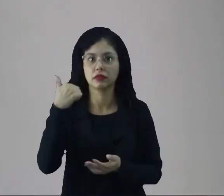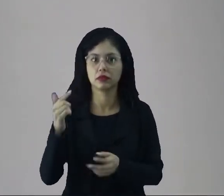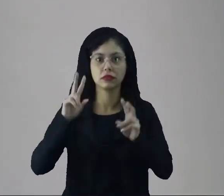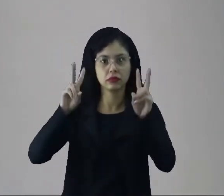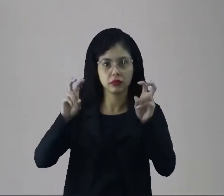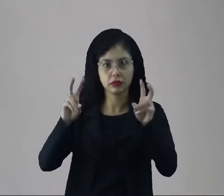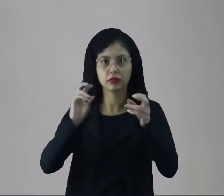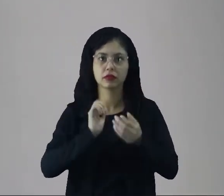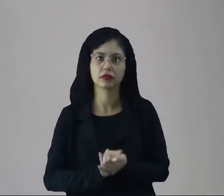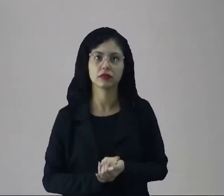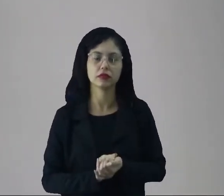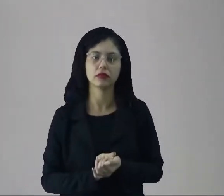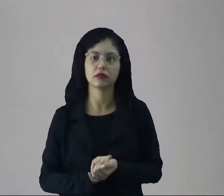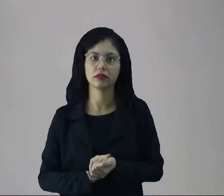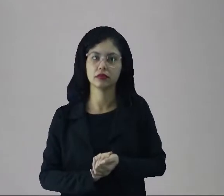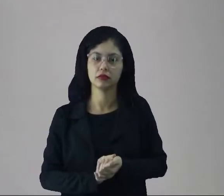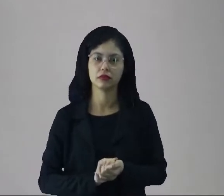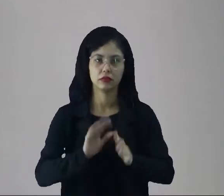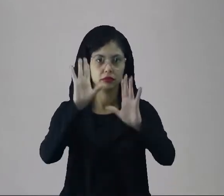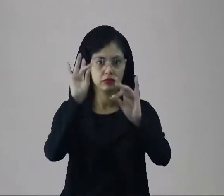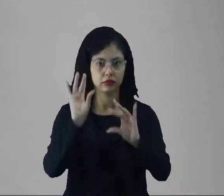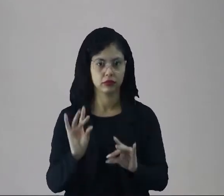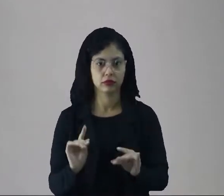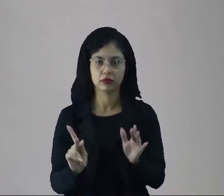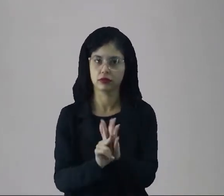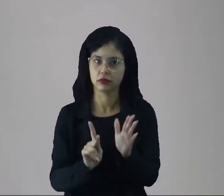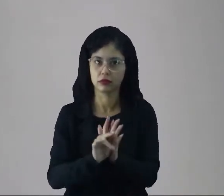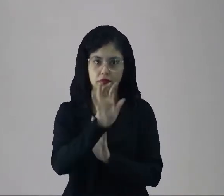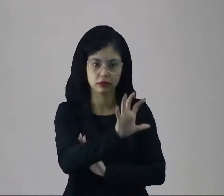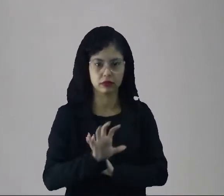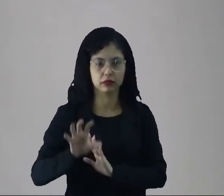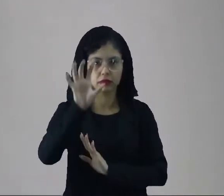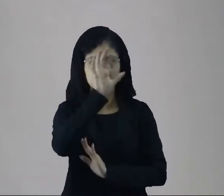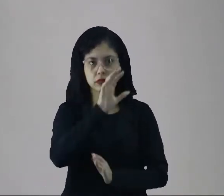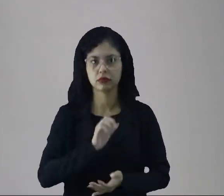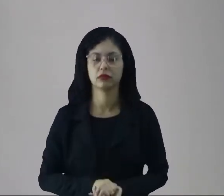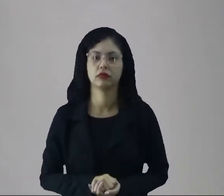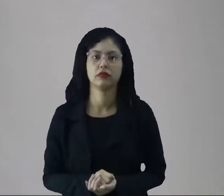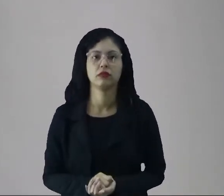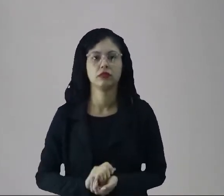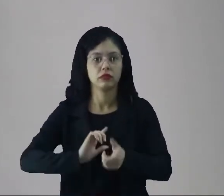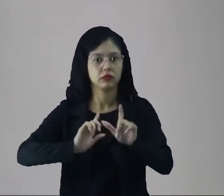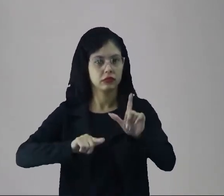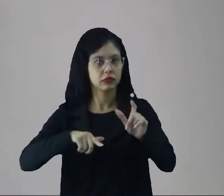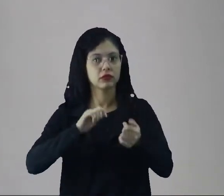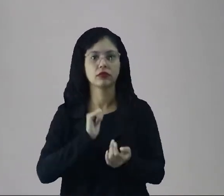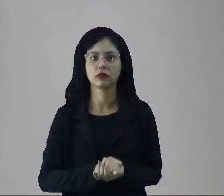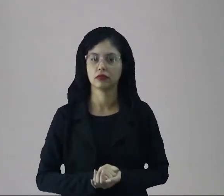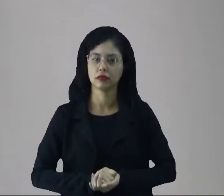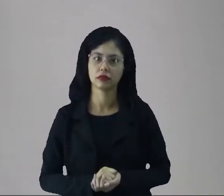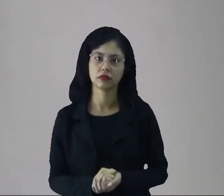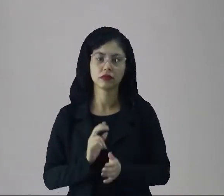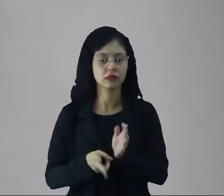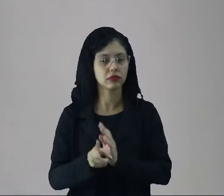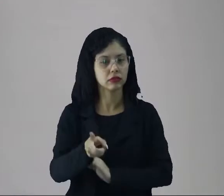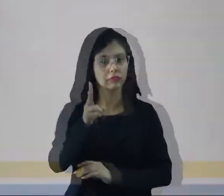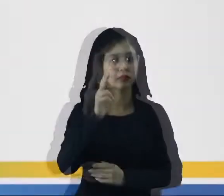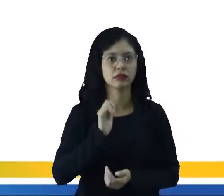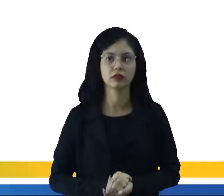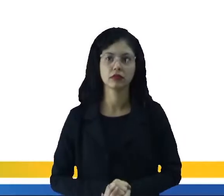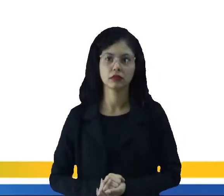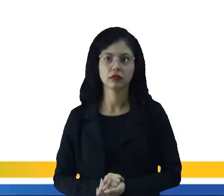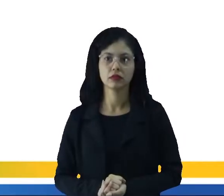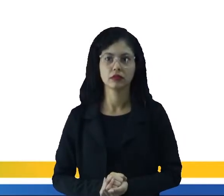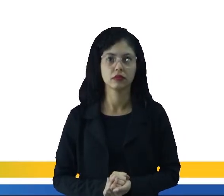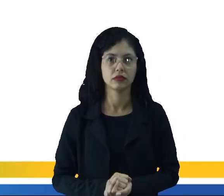outros assuntos que vão ser detalhados ali naquele mapa com suas devidas legendas. Na sequência, nós